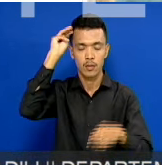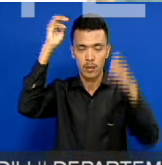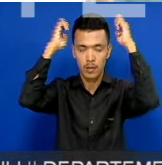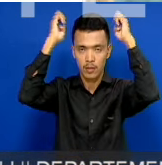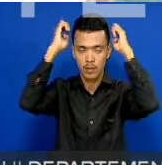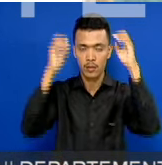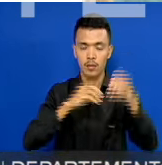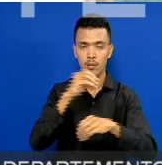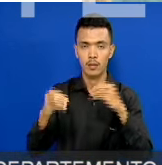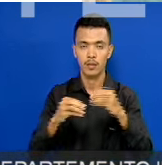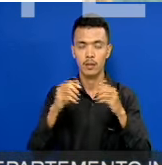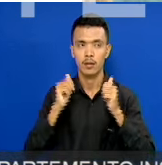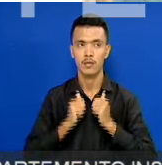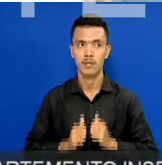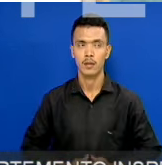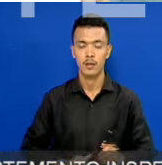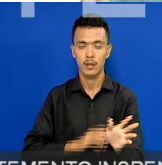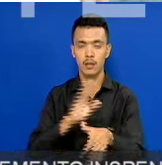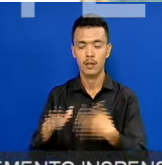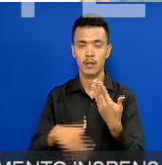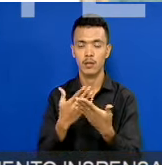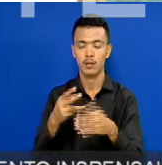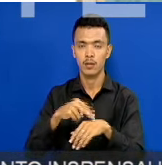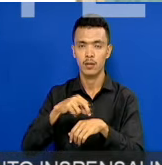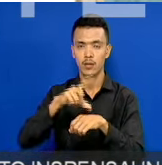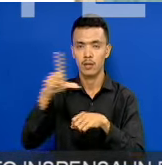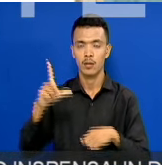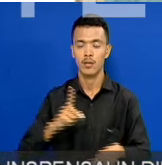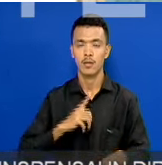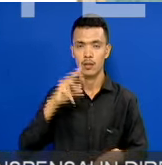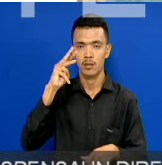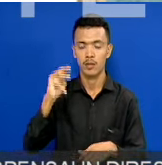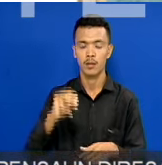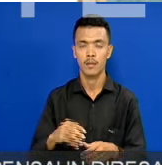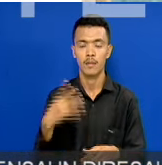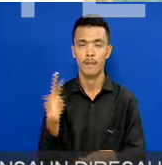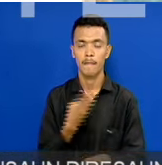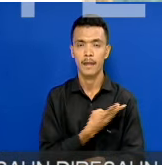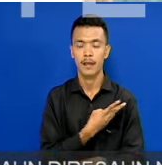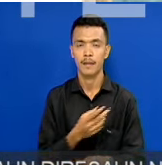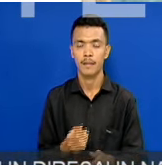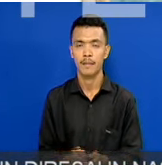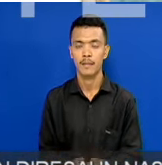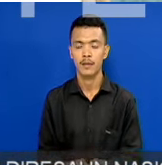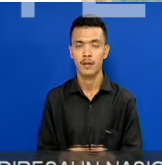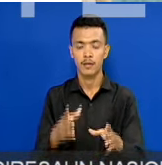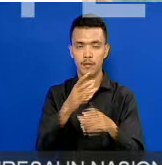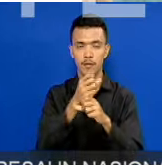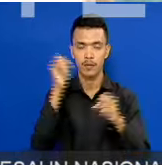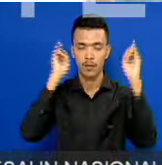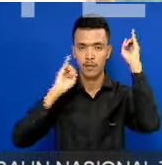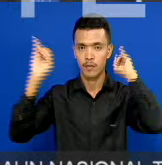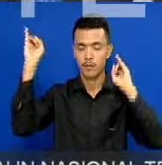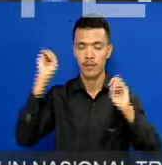ba matriculação ia territorio larantoma ba nivel municipal autem ami parte espesau inian ami consegue potion informação ba